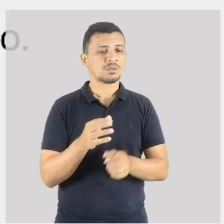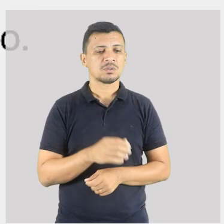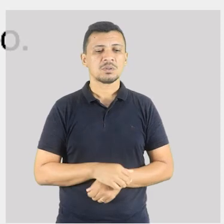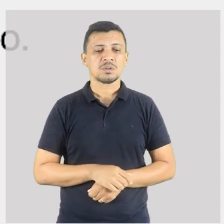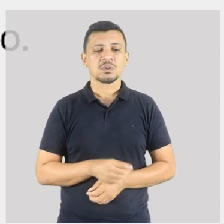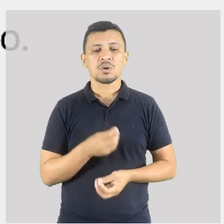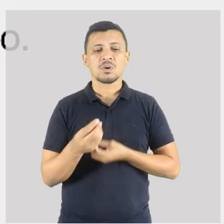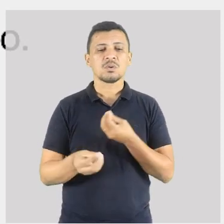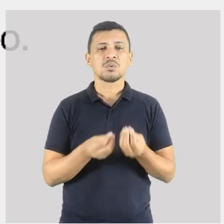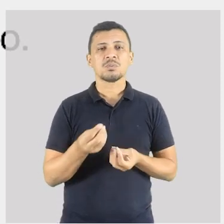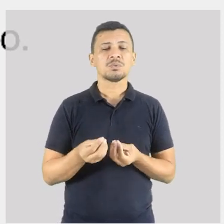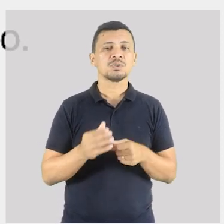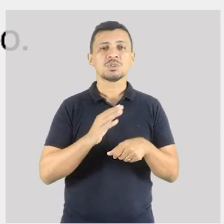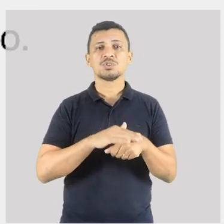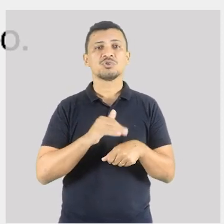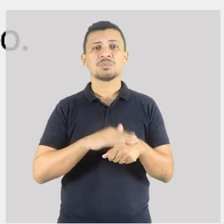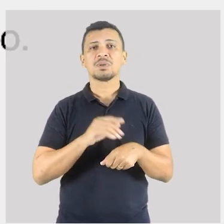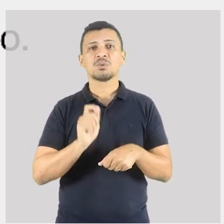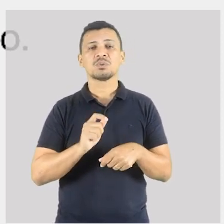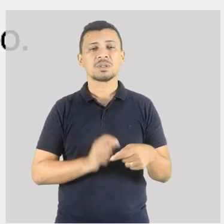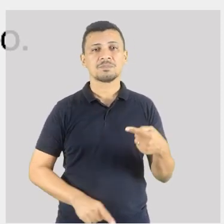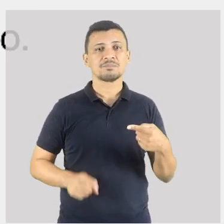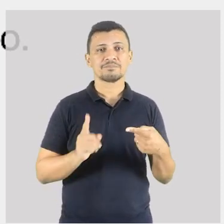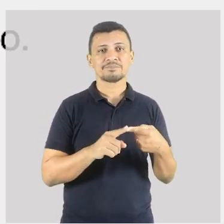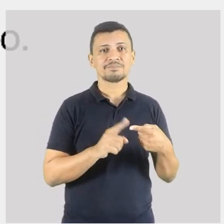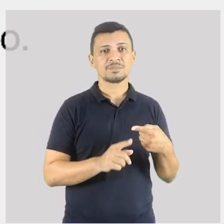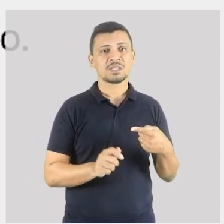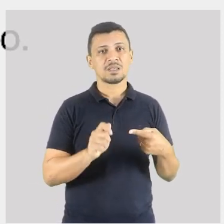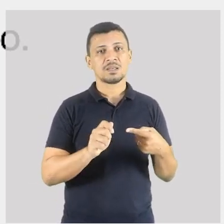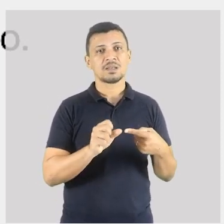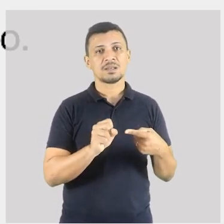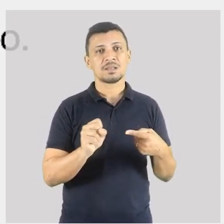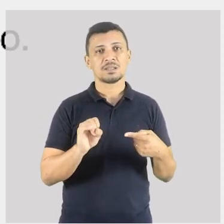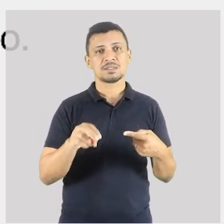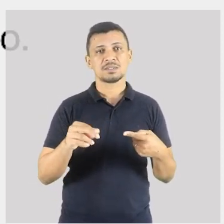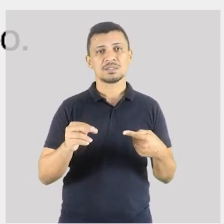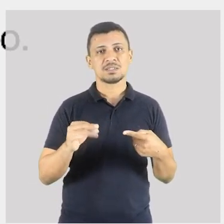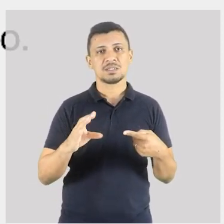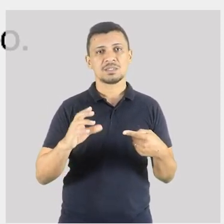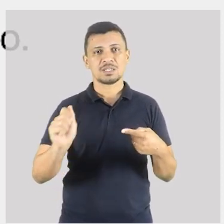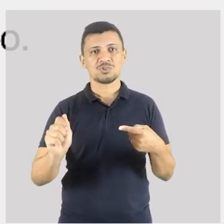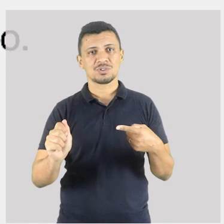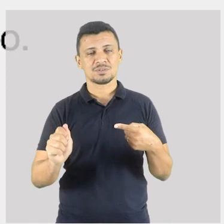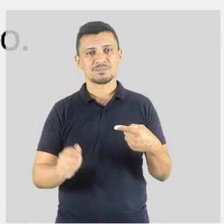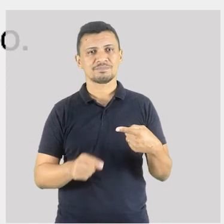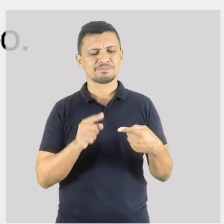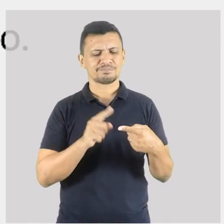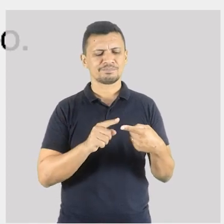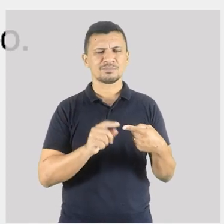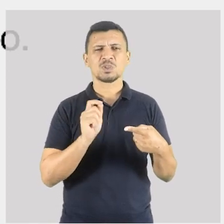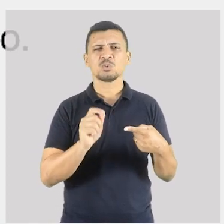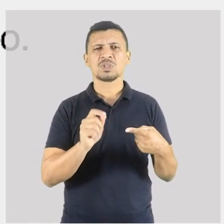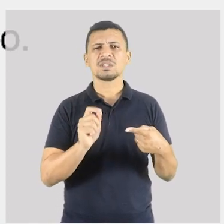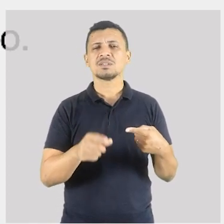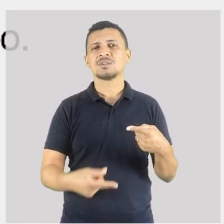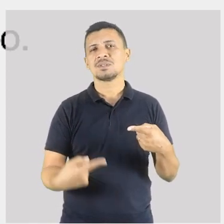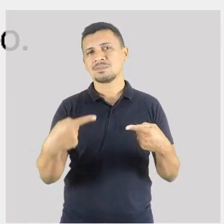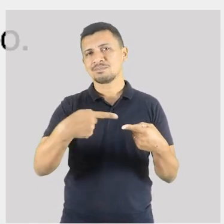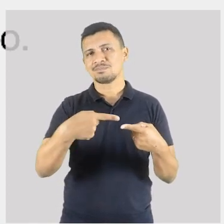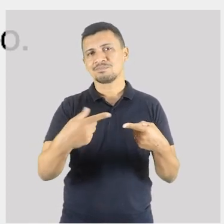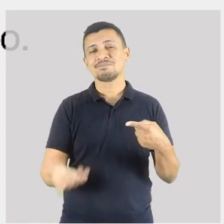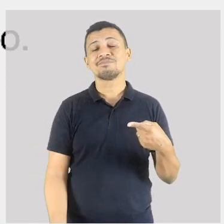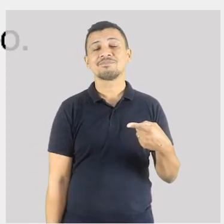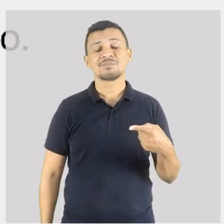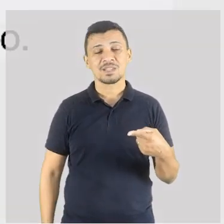pela pontuação, nós vamos dizer que essas orações, elas são orações assindéticas. O que são orações